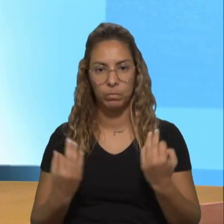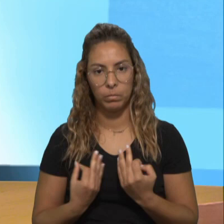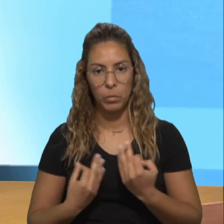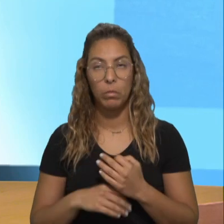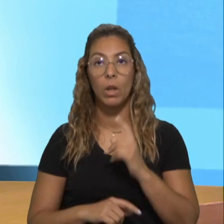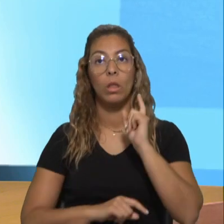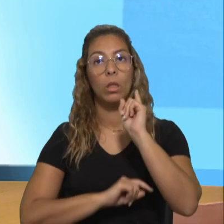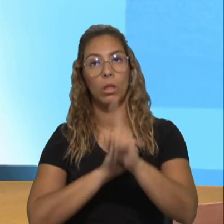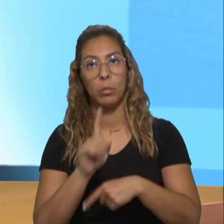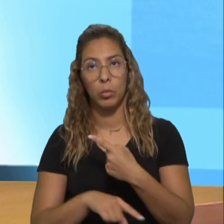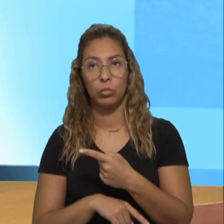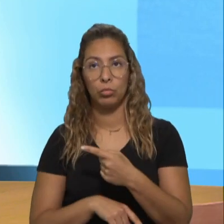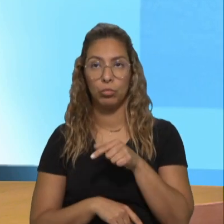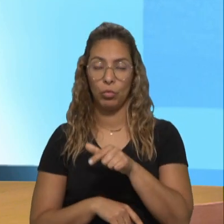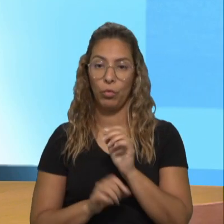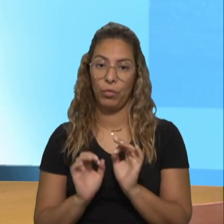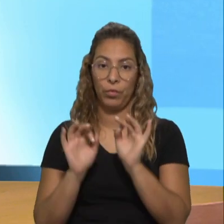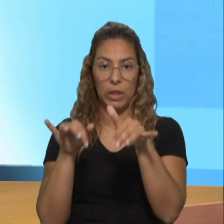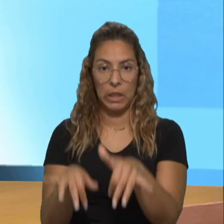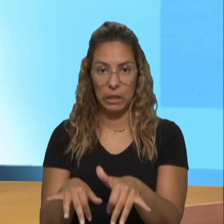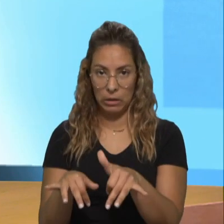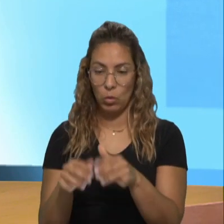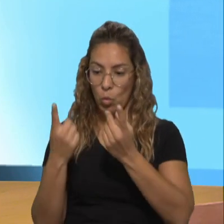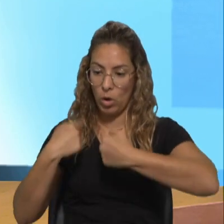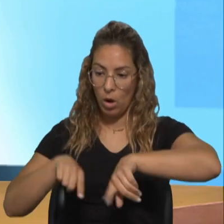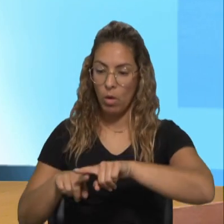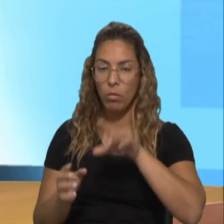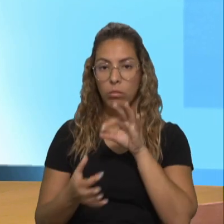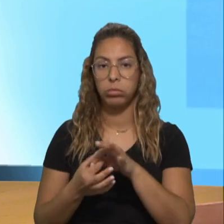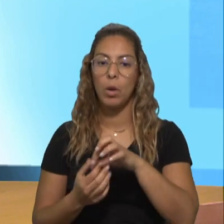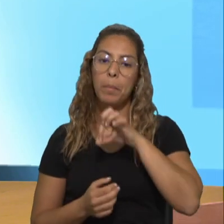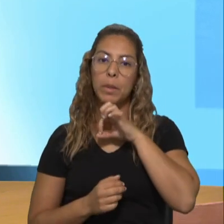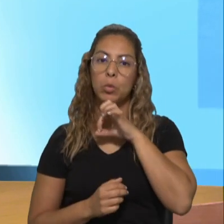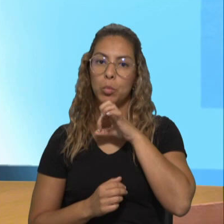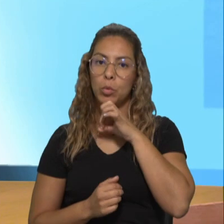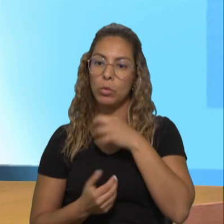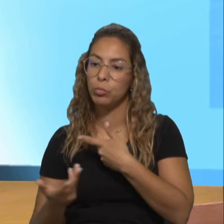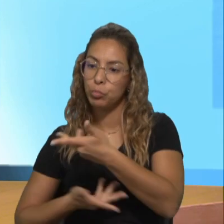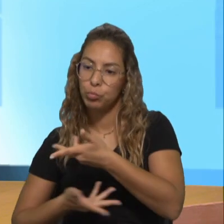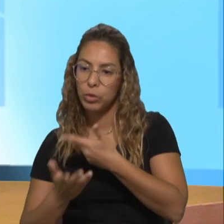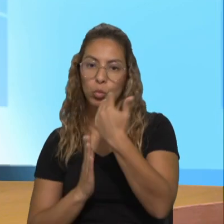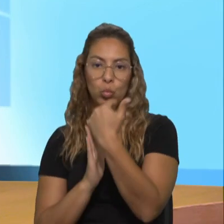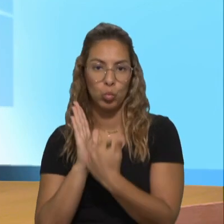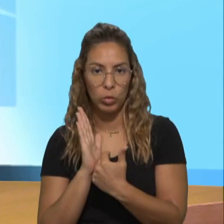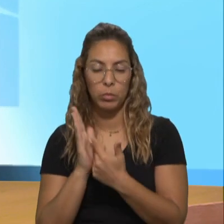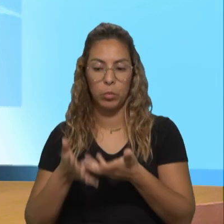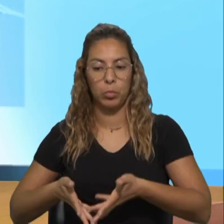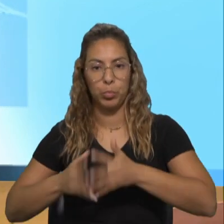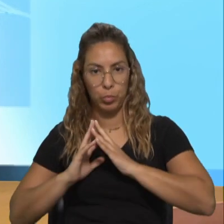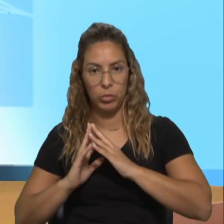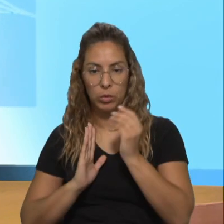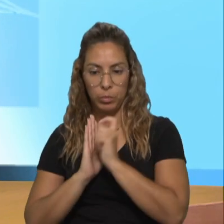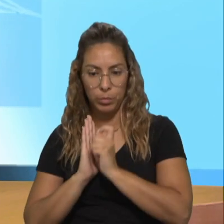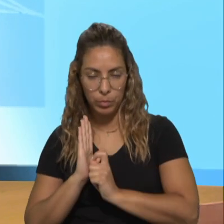depois, nessa reunião final, apresentamos então aos bispos na forma de um documento já estruturado e organizado.